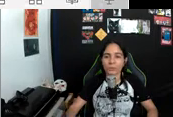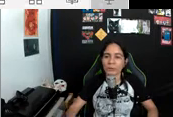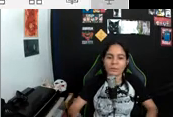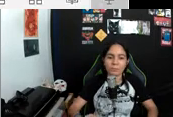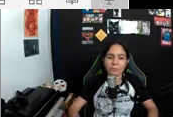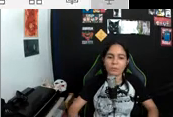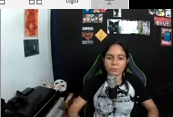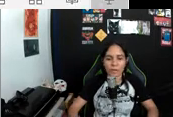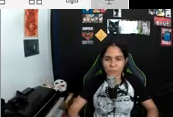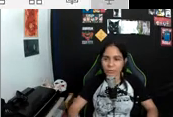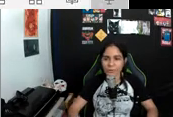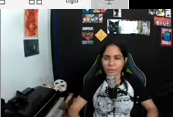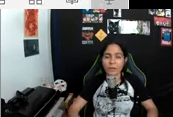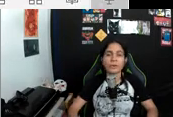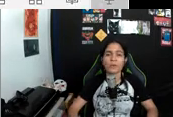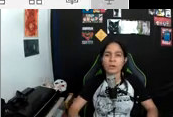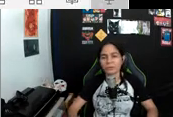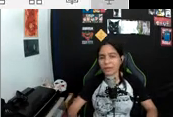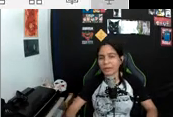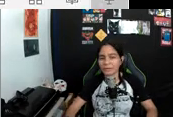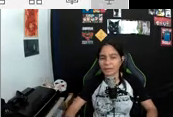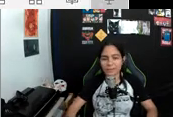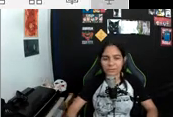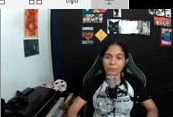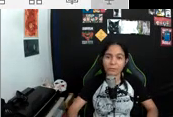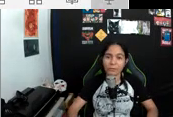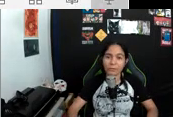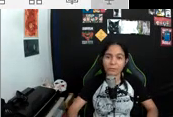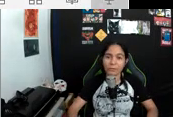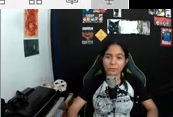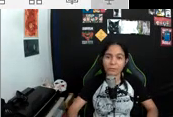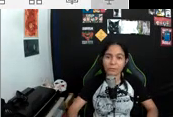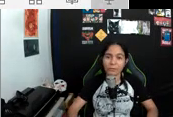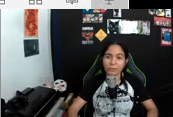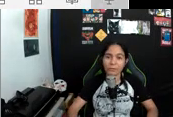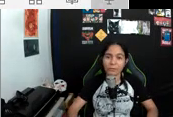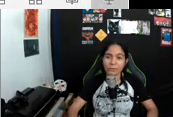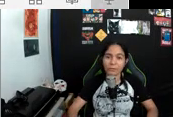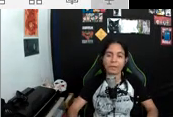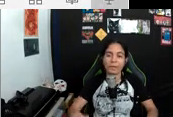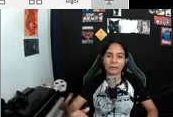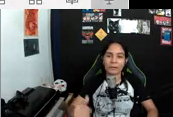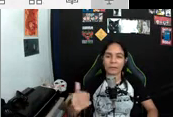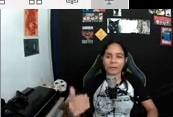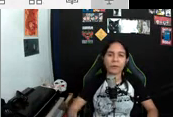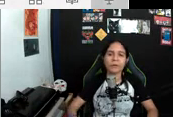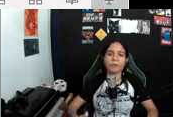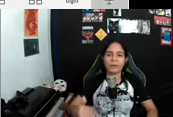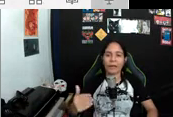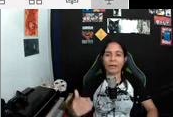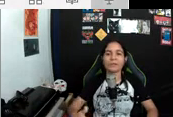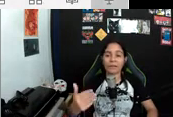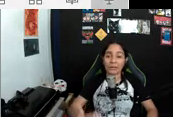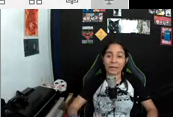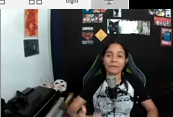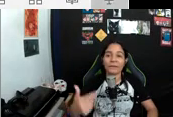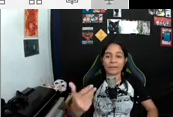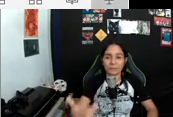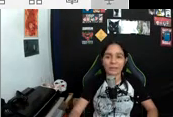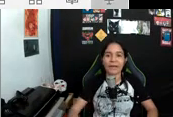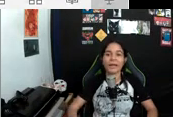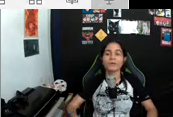Todos somos humanos e ponto, acabou-se. Todos merecem respeito e ponto, acabou-se, tá? E vocês, como profissionais,